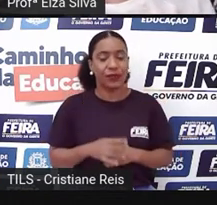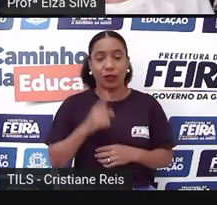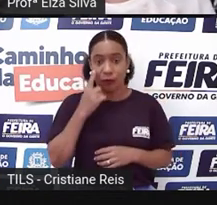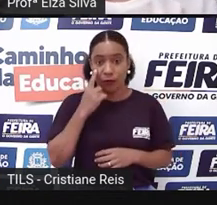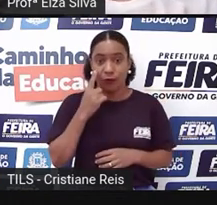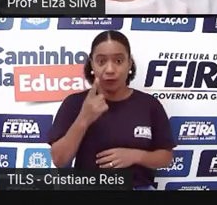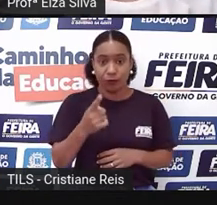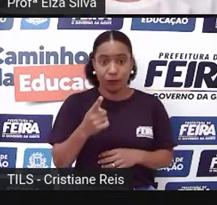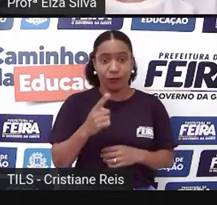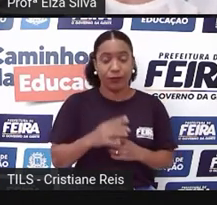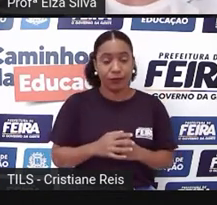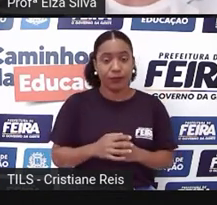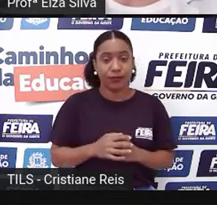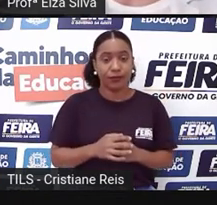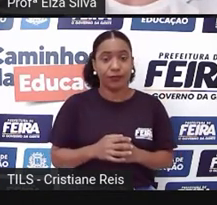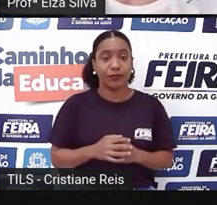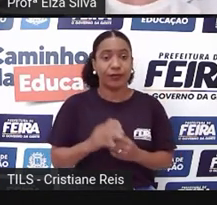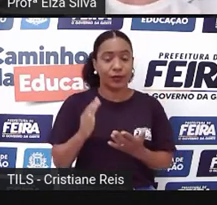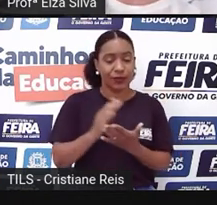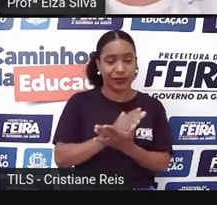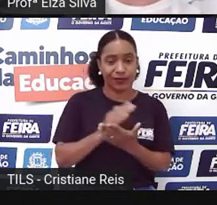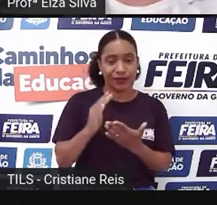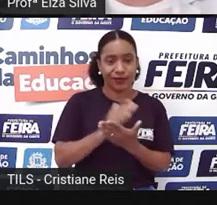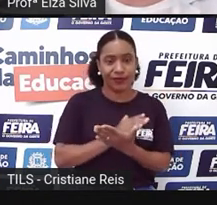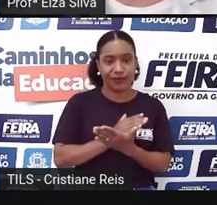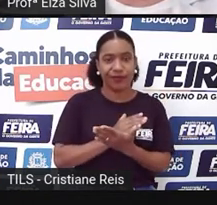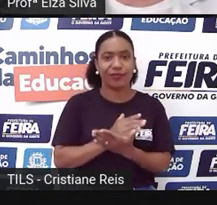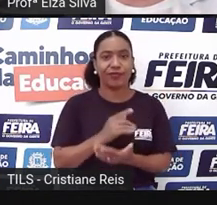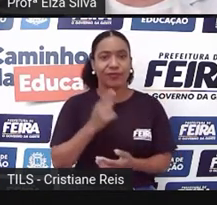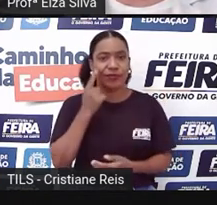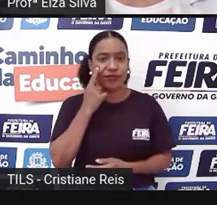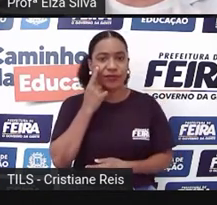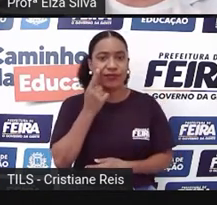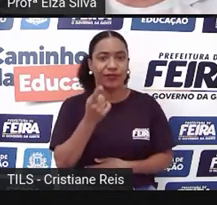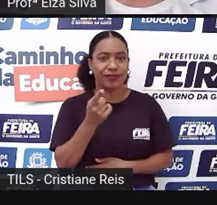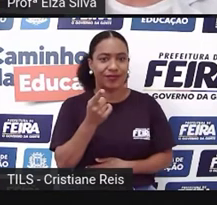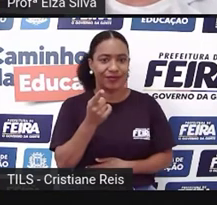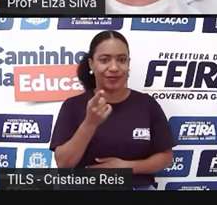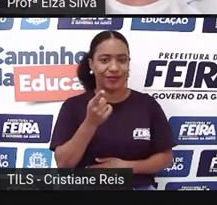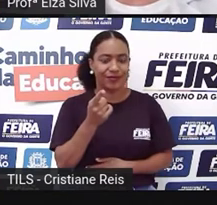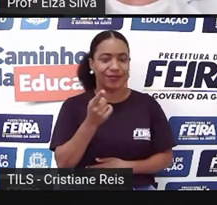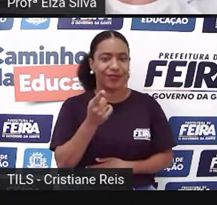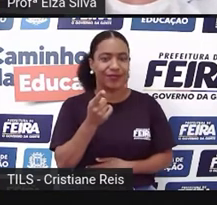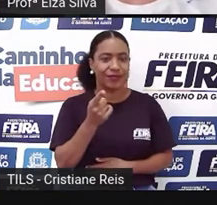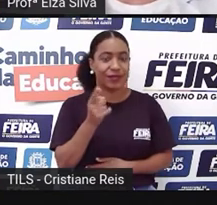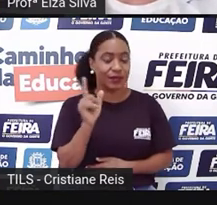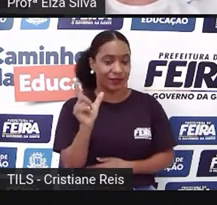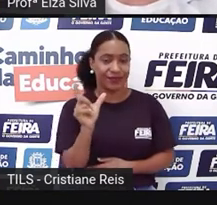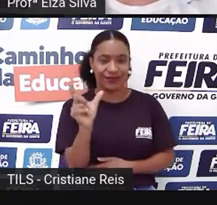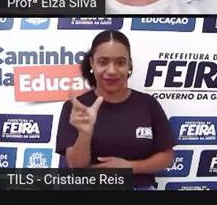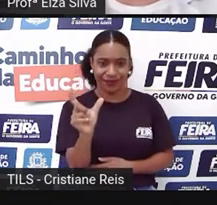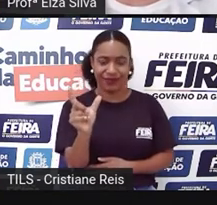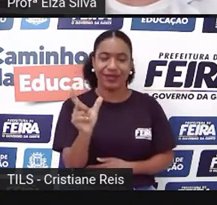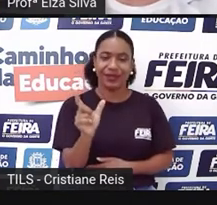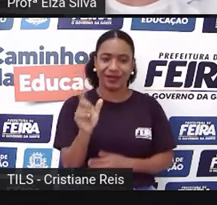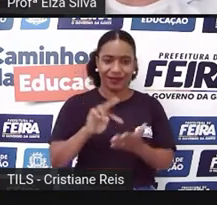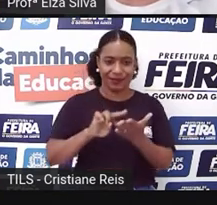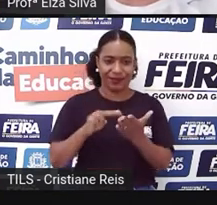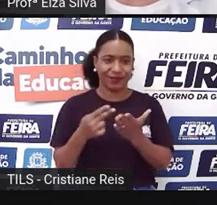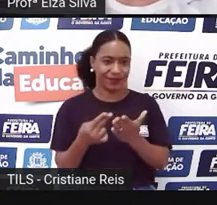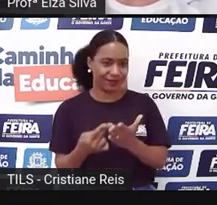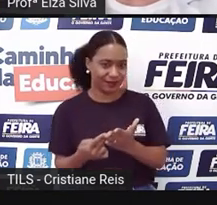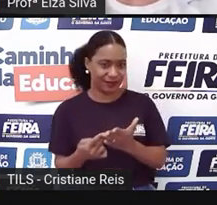observaram bem, em alguns momentos, as pessoas se expressam utilizando esta estrutura. My hobby